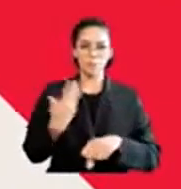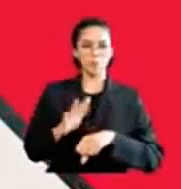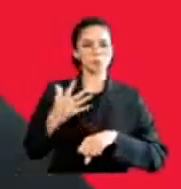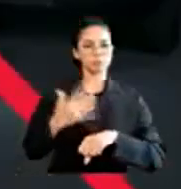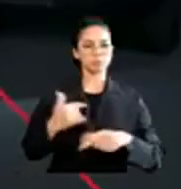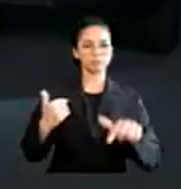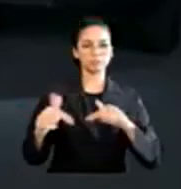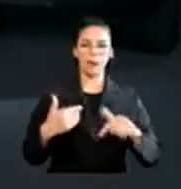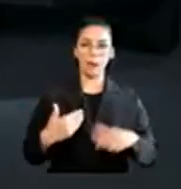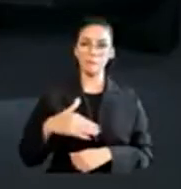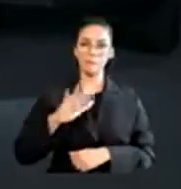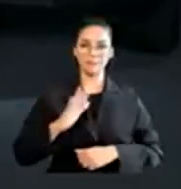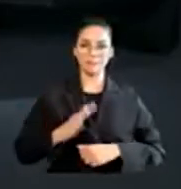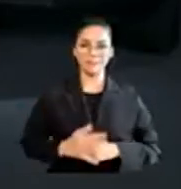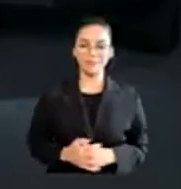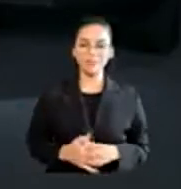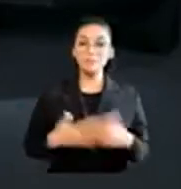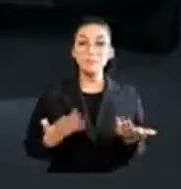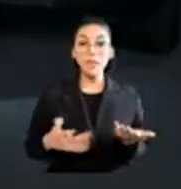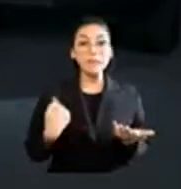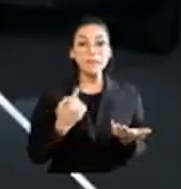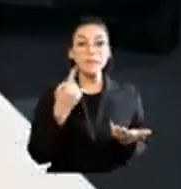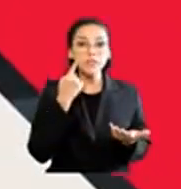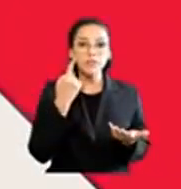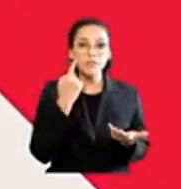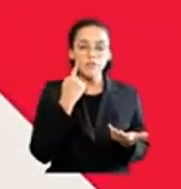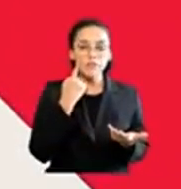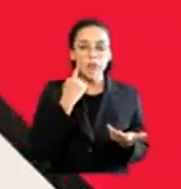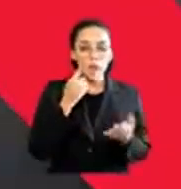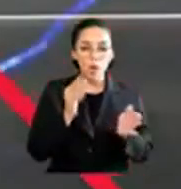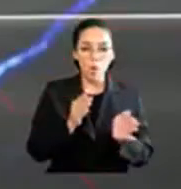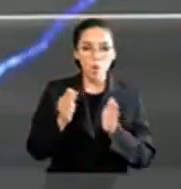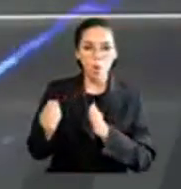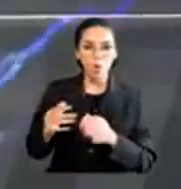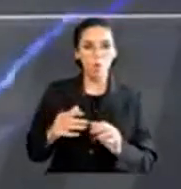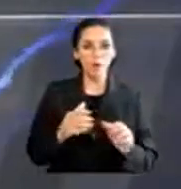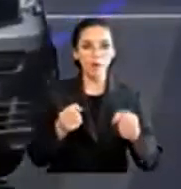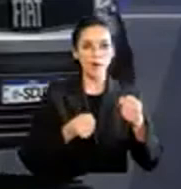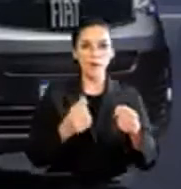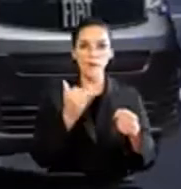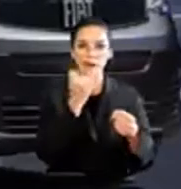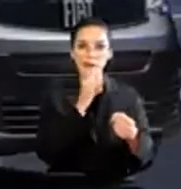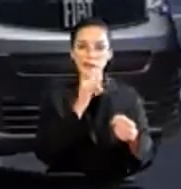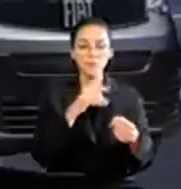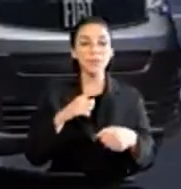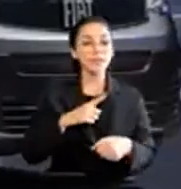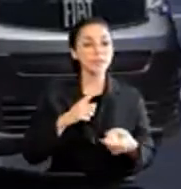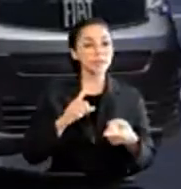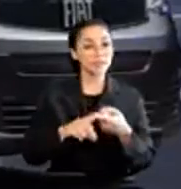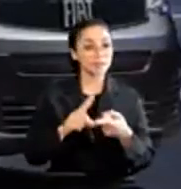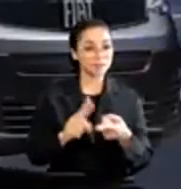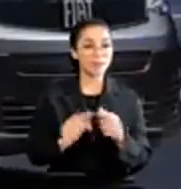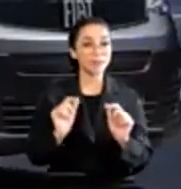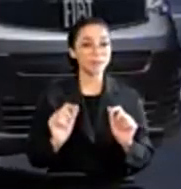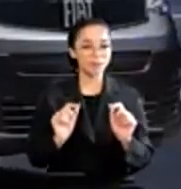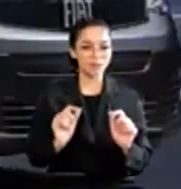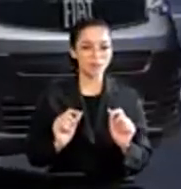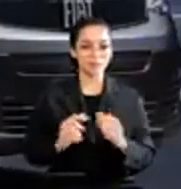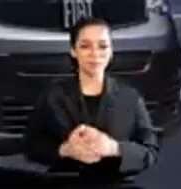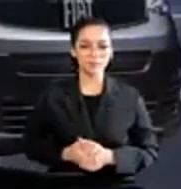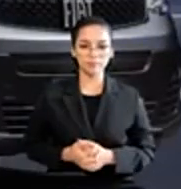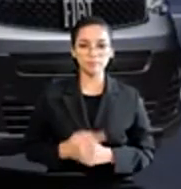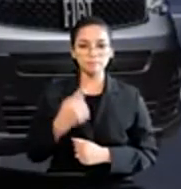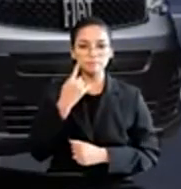olhar a versão elétrica, além de todos esses itens, o cliente Scudo terá também uma central multimídia de